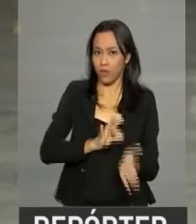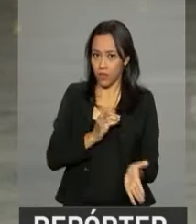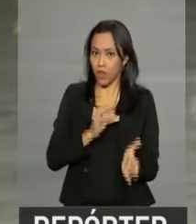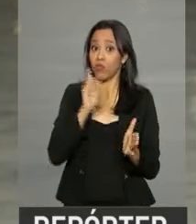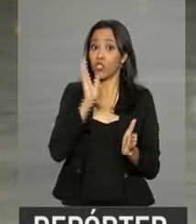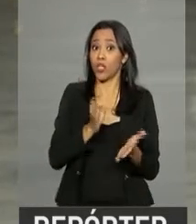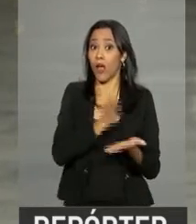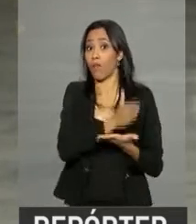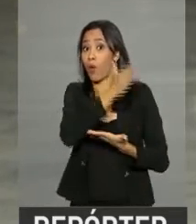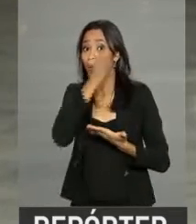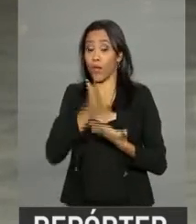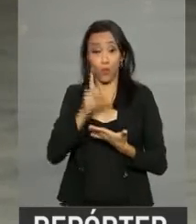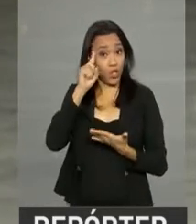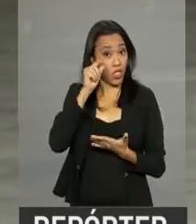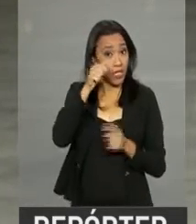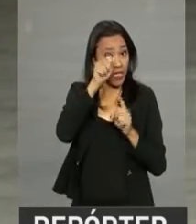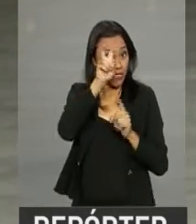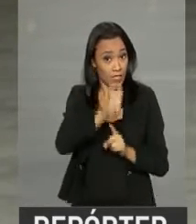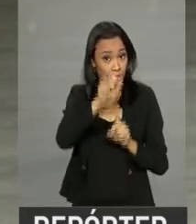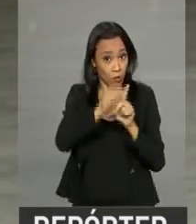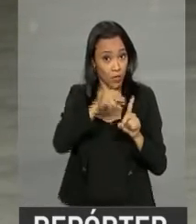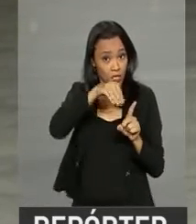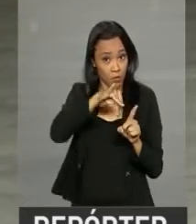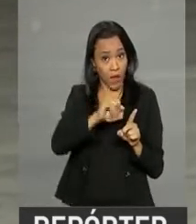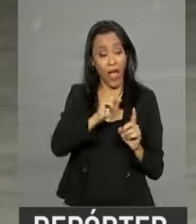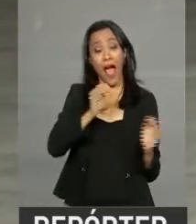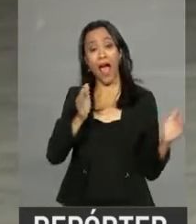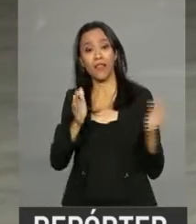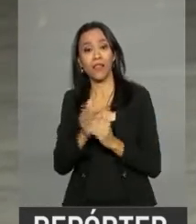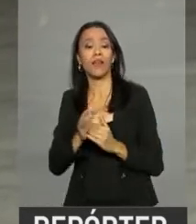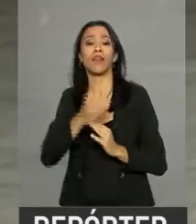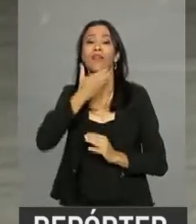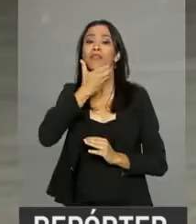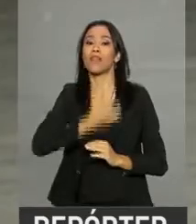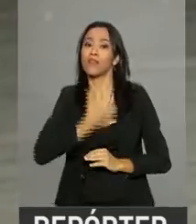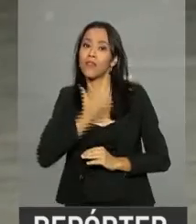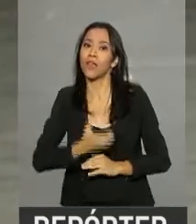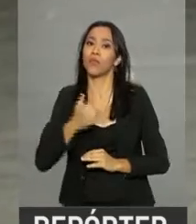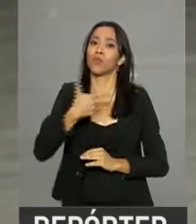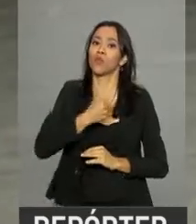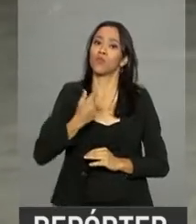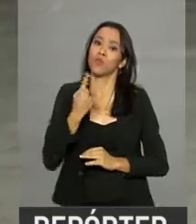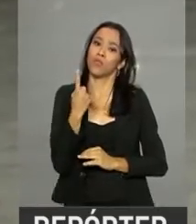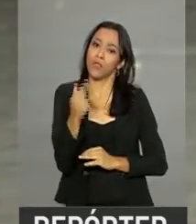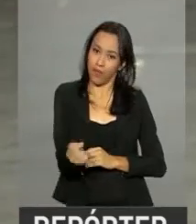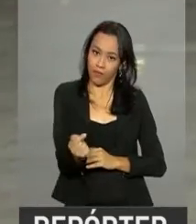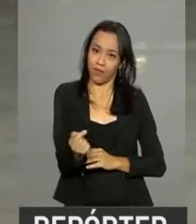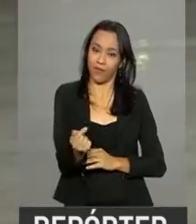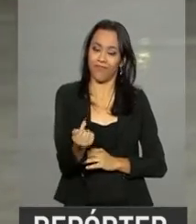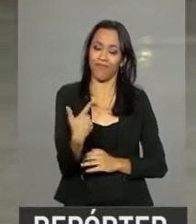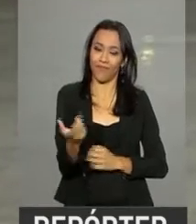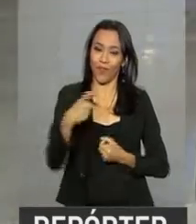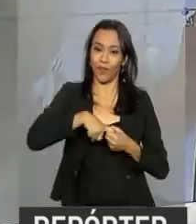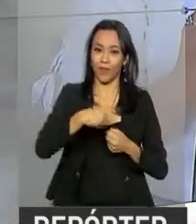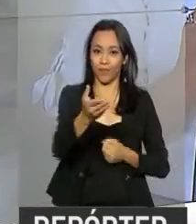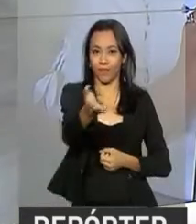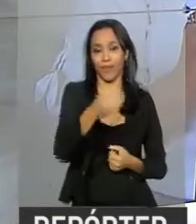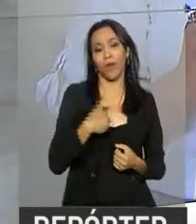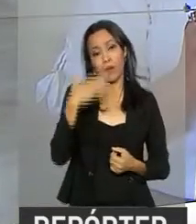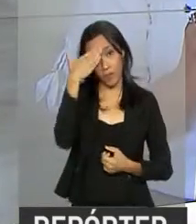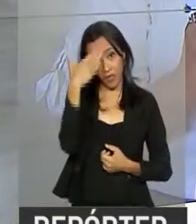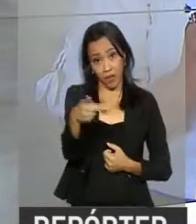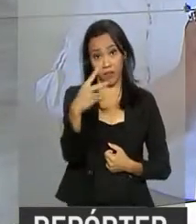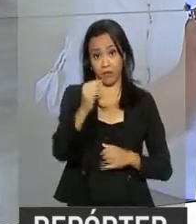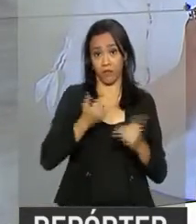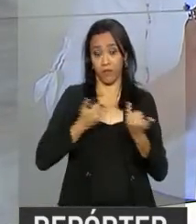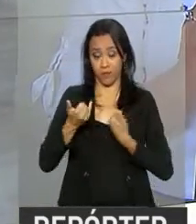foi prorrogado do dia 5 de maio para o dia 31 de dezembro de 2017. Voltamos com você, José Luiz. Obrigado, Luana,